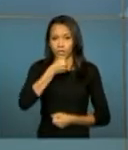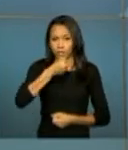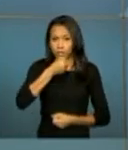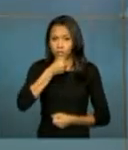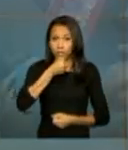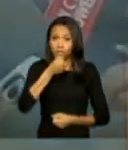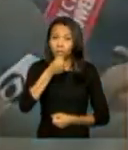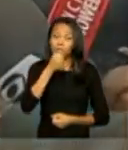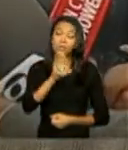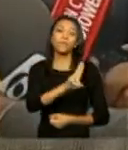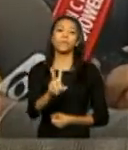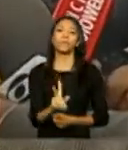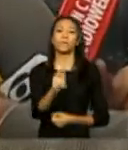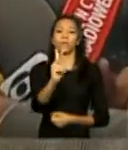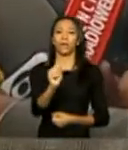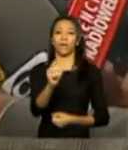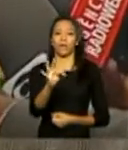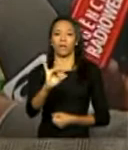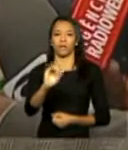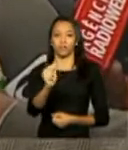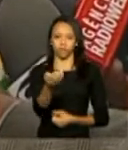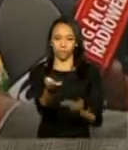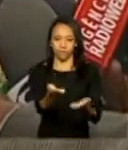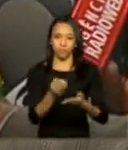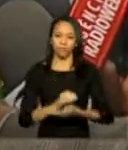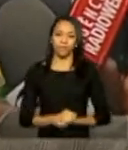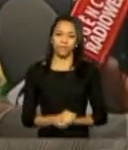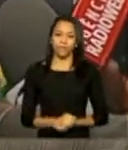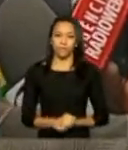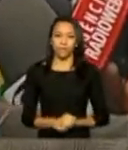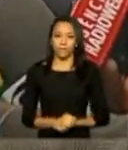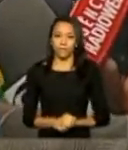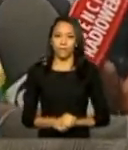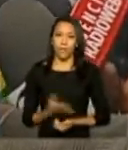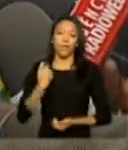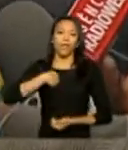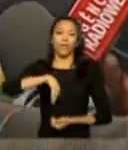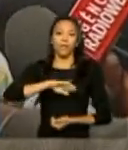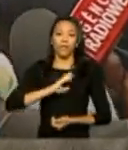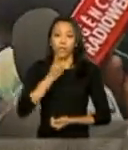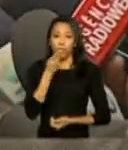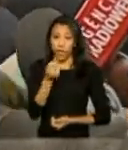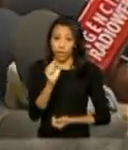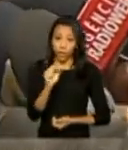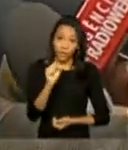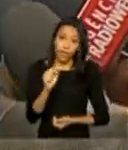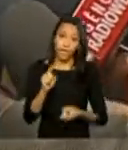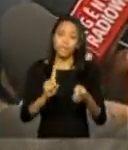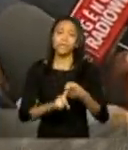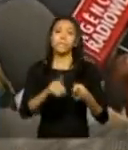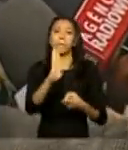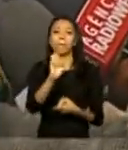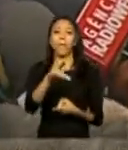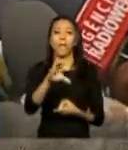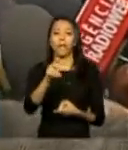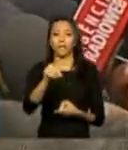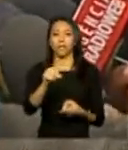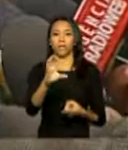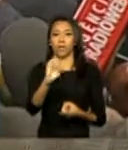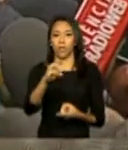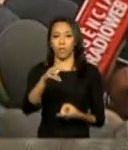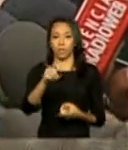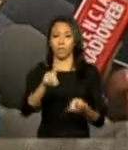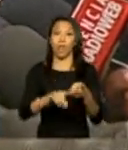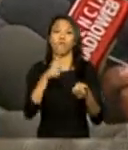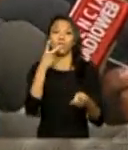ministra da Agricultura, Cátia Abreu. Da safra por vários motivos. Nós estamos falando de balança comercial, nós estamos falando de PIB, nós estamos